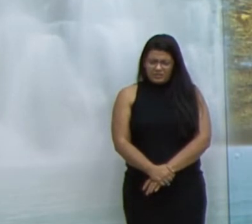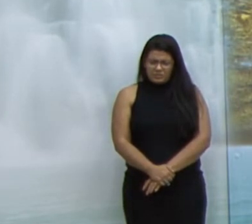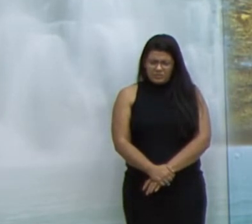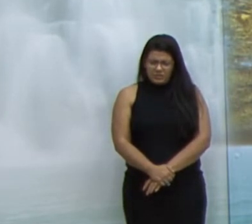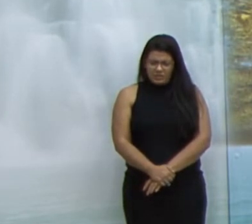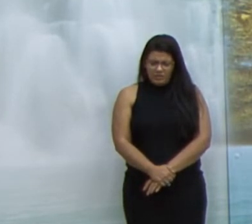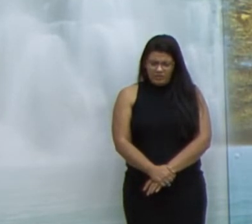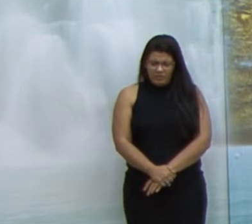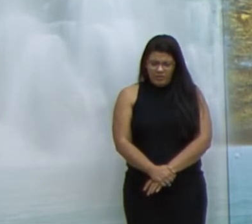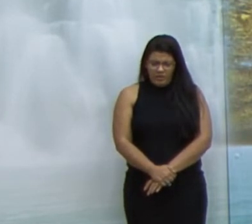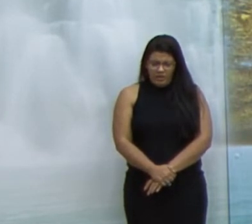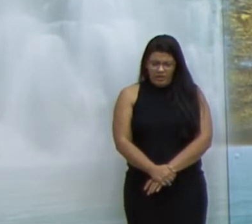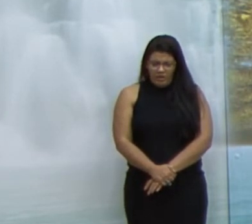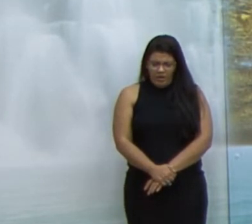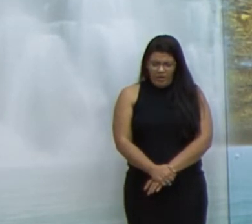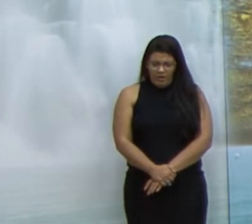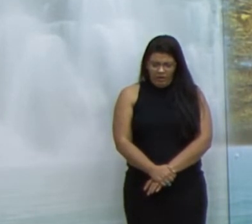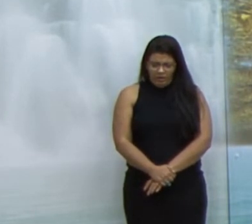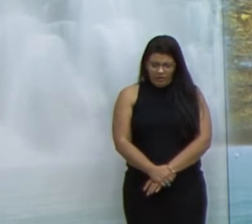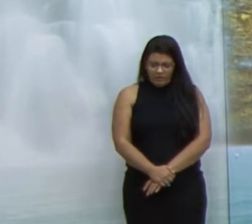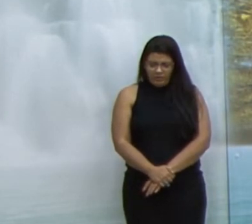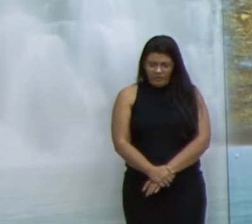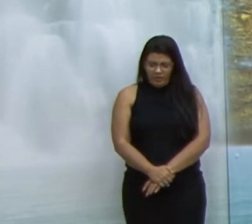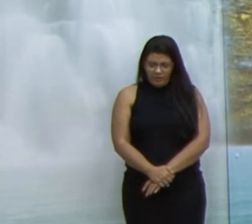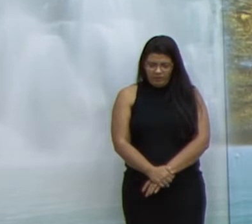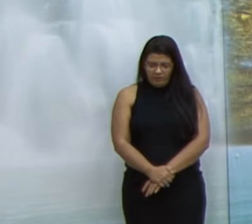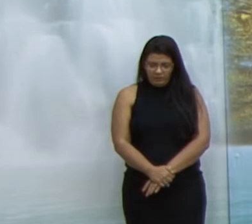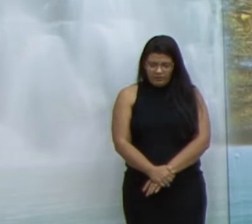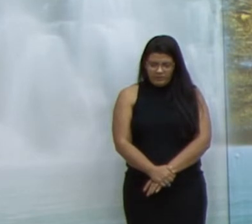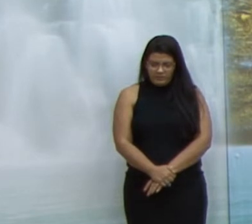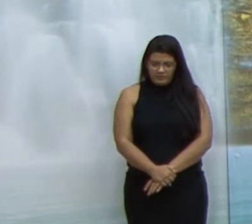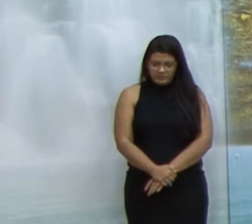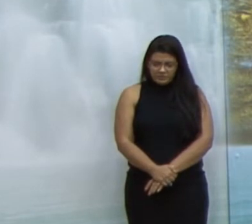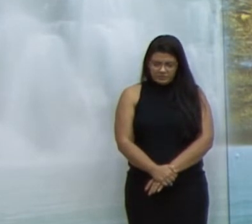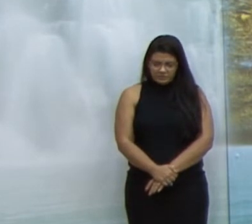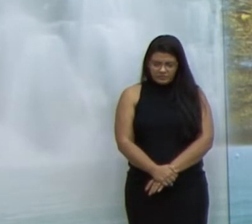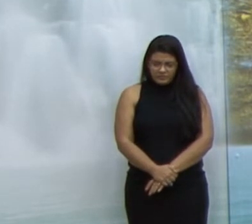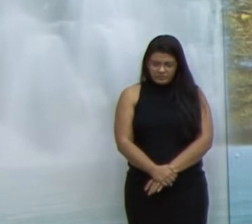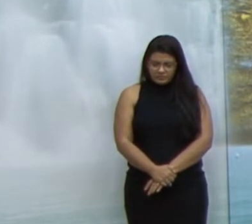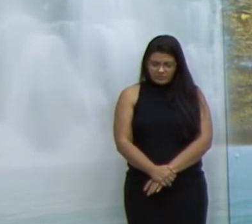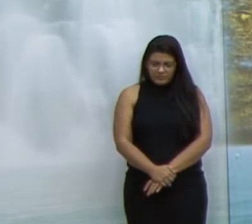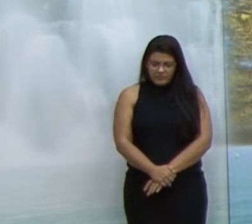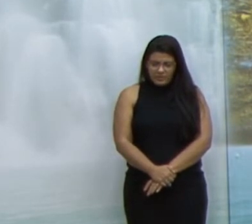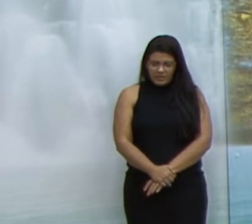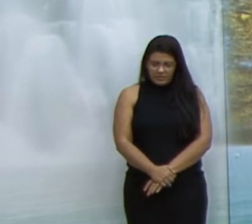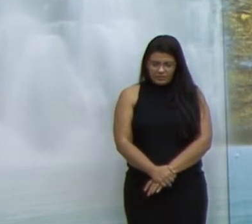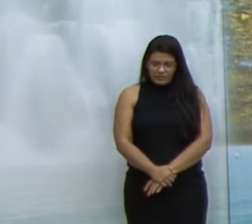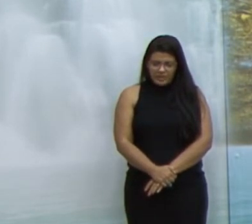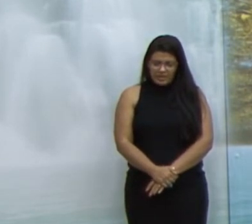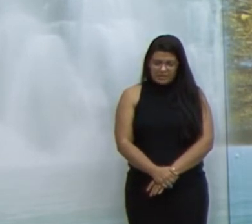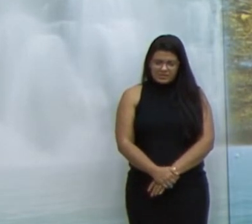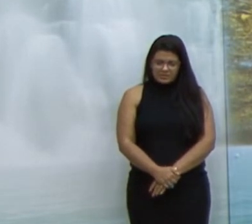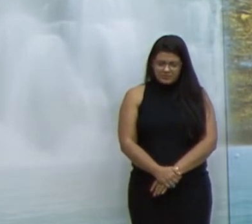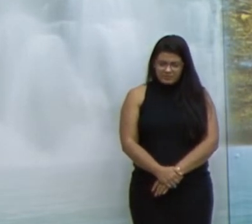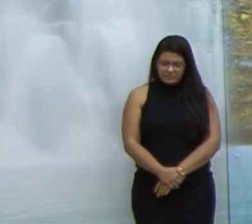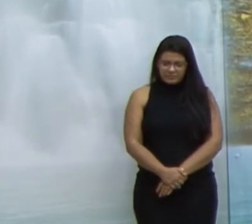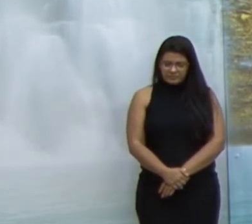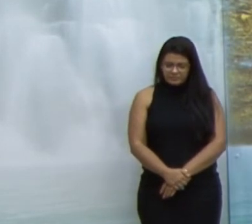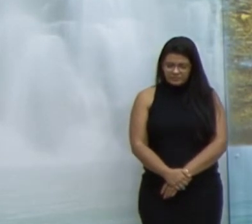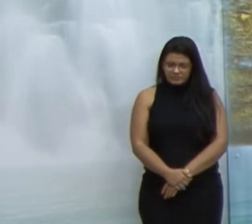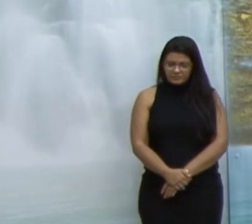Jesus Cristo. Há poder no nome de Jesus Cristo. O dia deles vão chegar. O dia deles vão chegar.